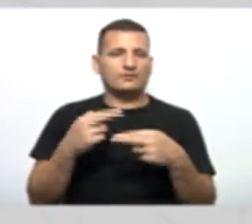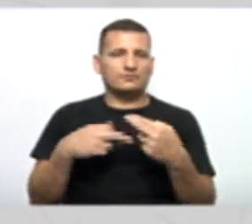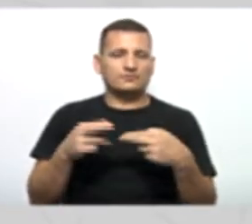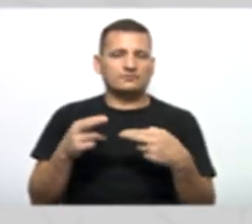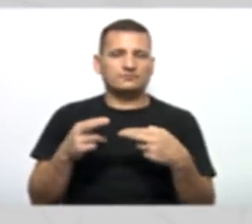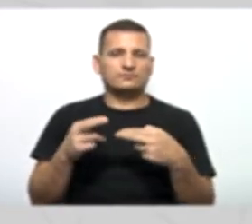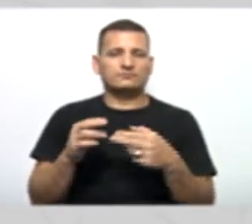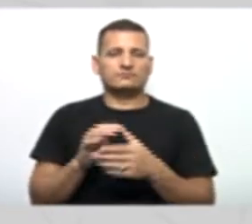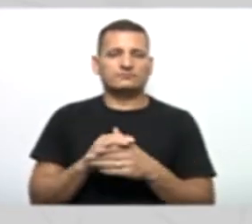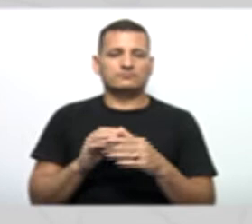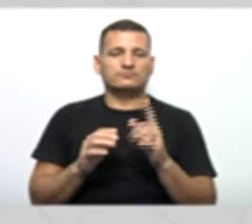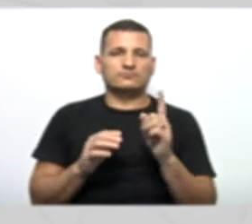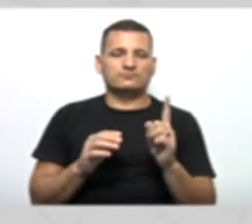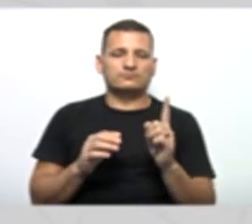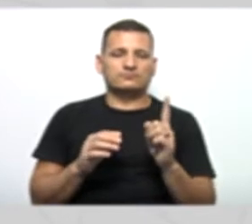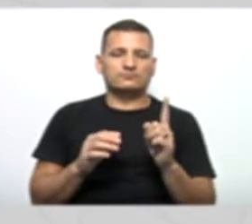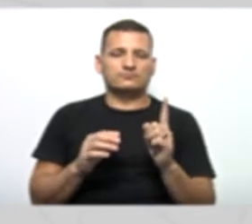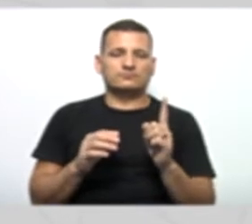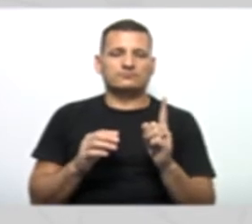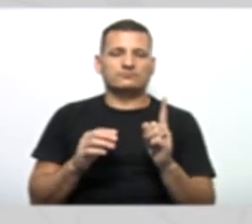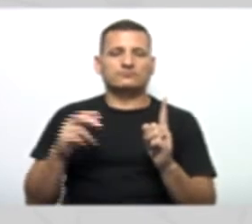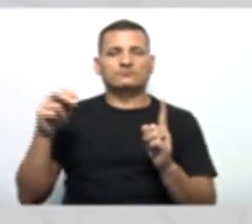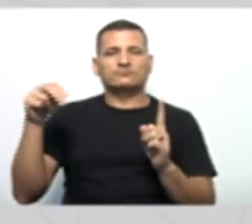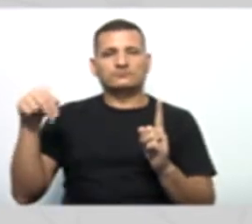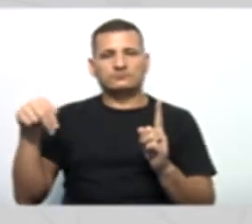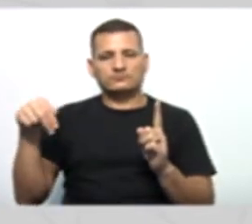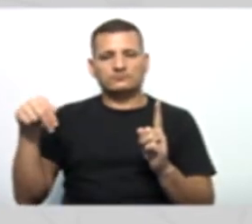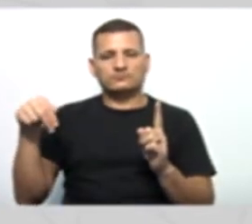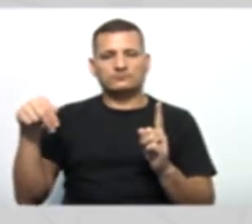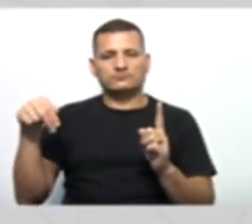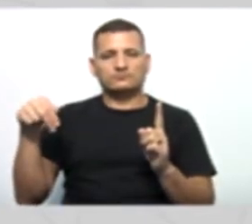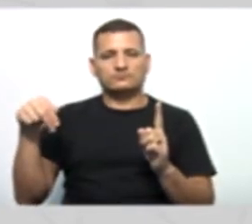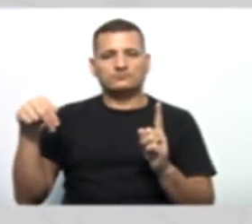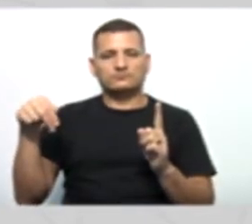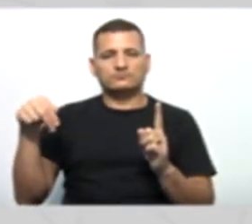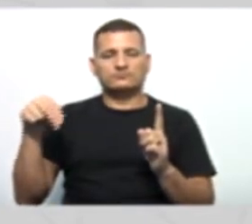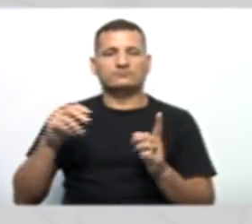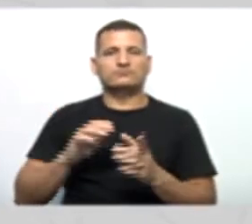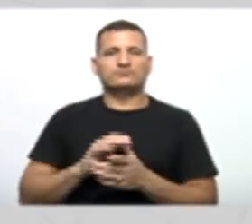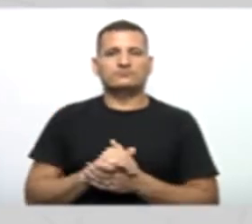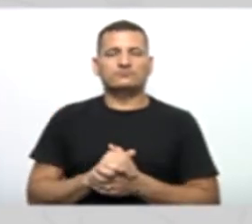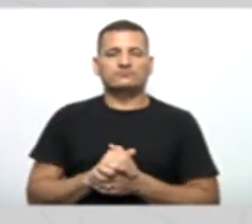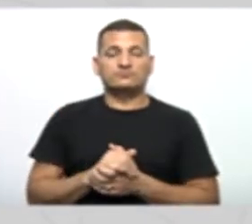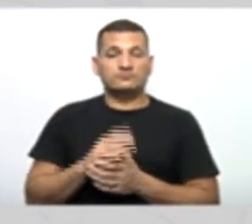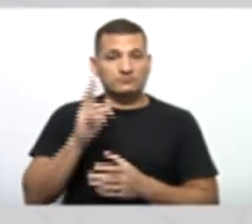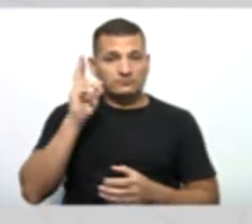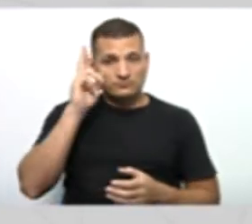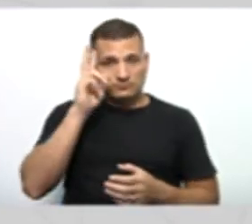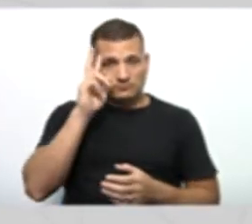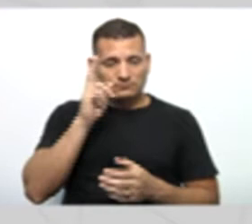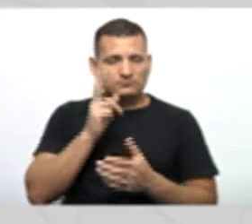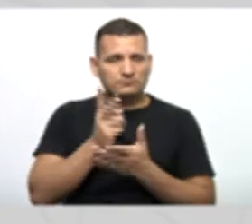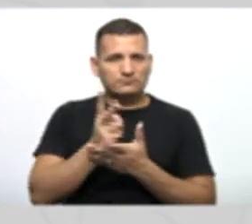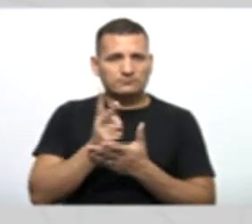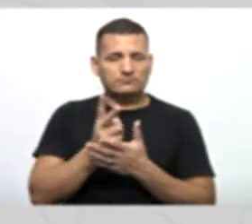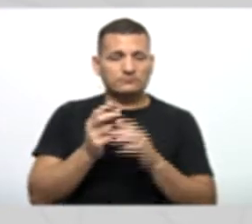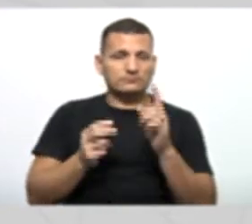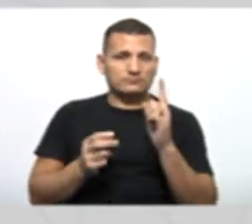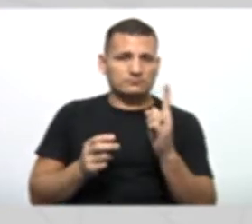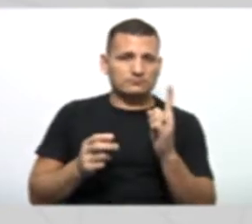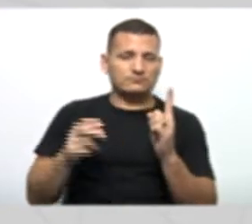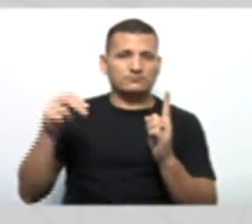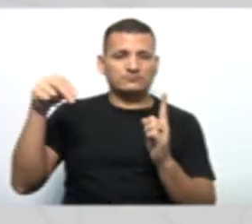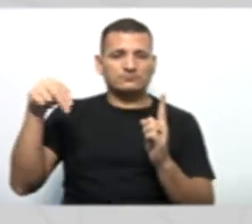de cliente para carro e de um para muitos de cliente para telefone. Então lembram que sempre que a gente tiver uma relação de um para muitos,